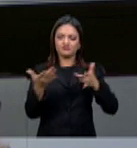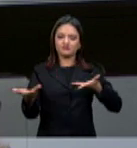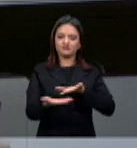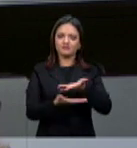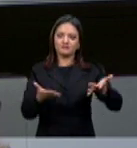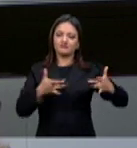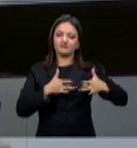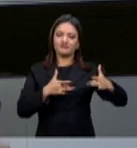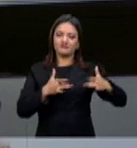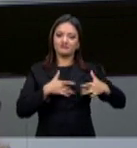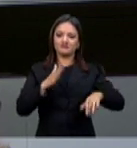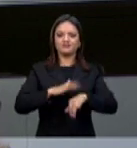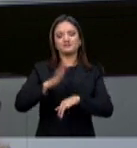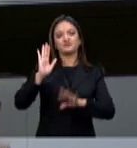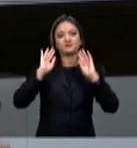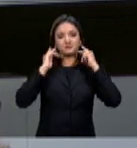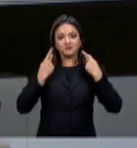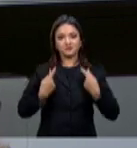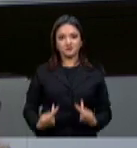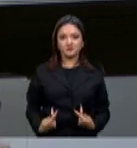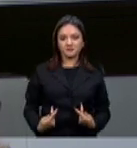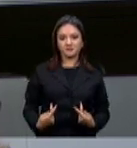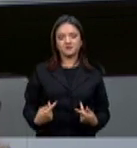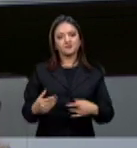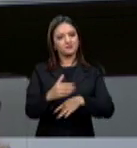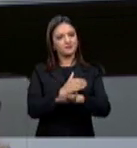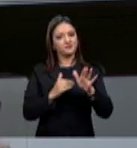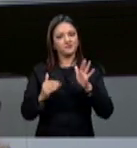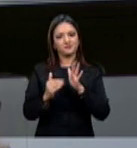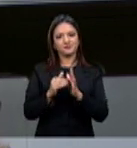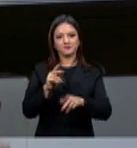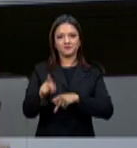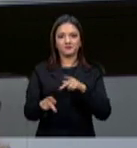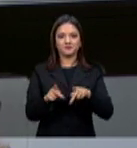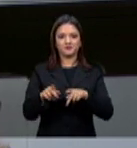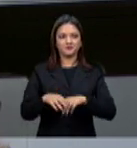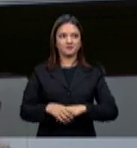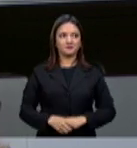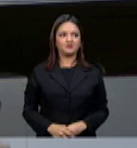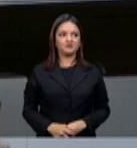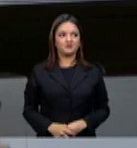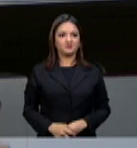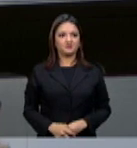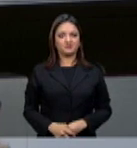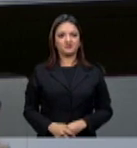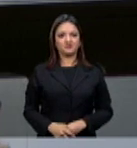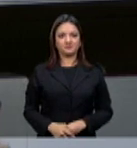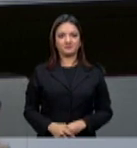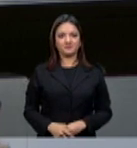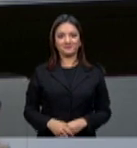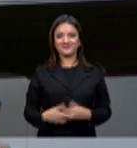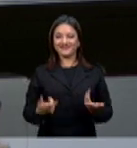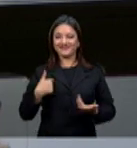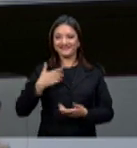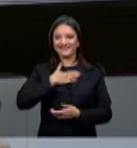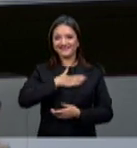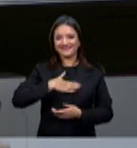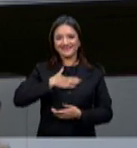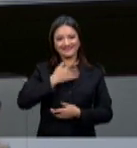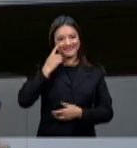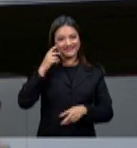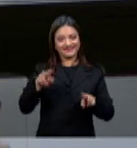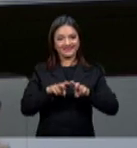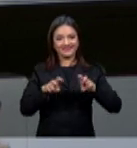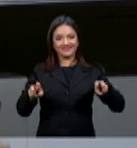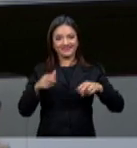mais humano para todos os povos. Eu tenho a satisfação de ver nessa mesa a